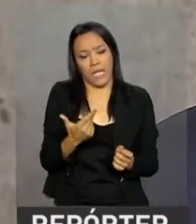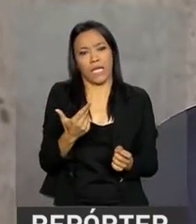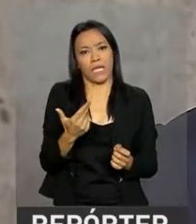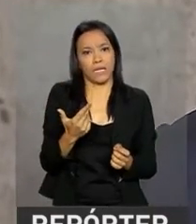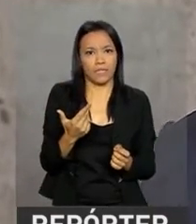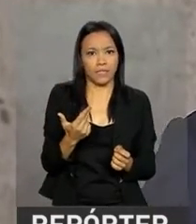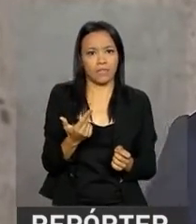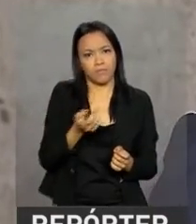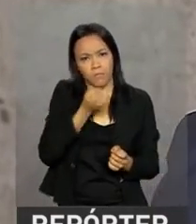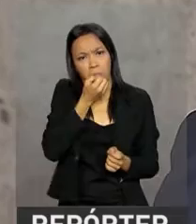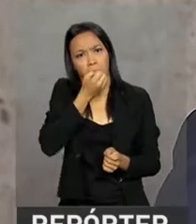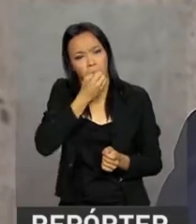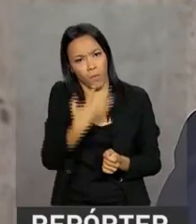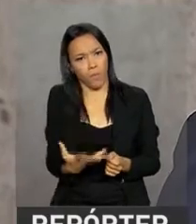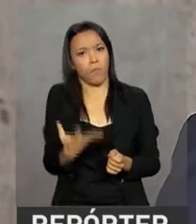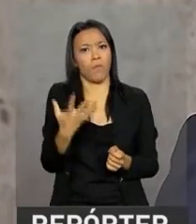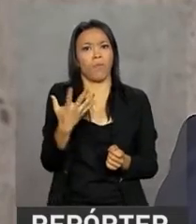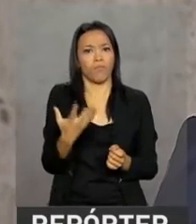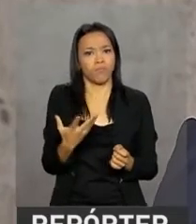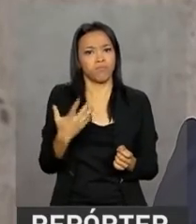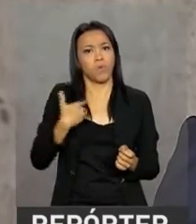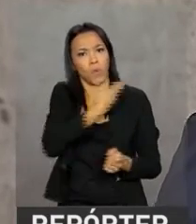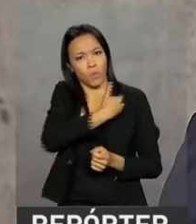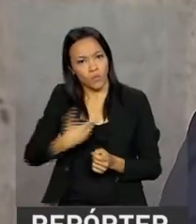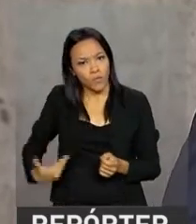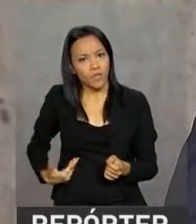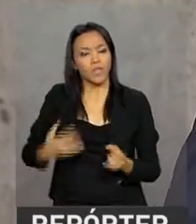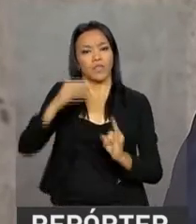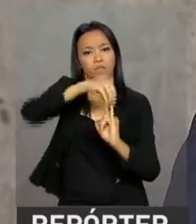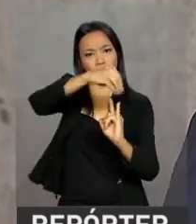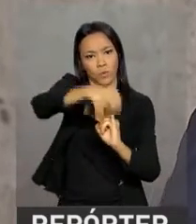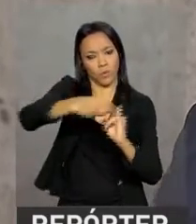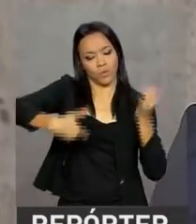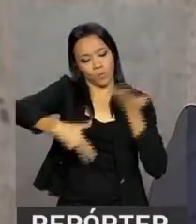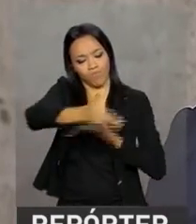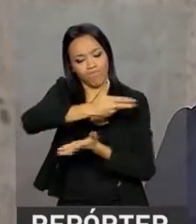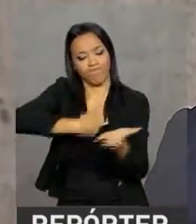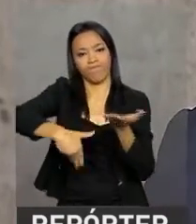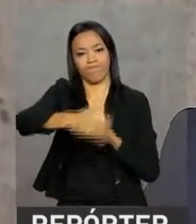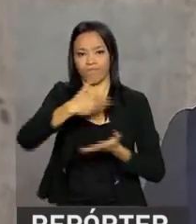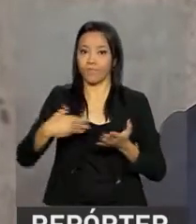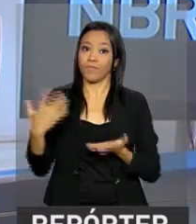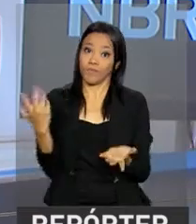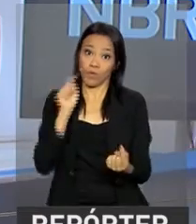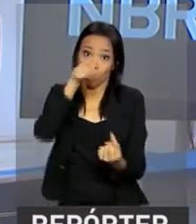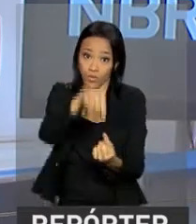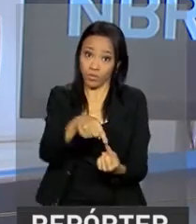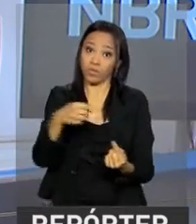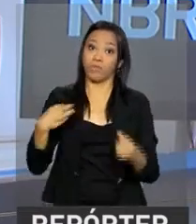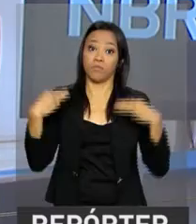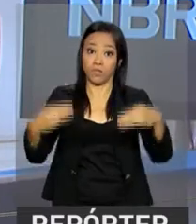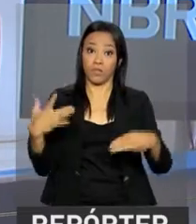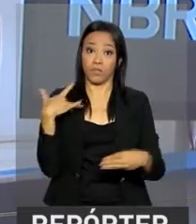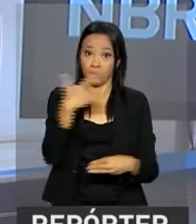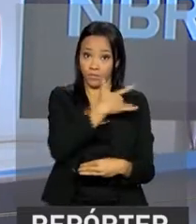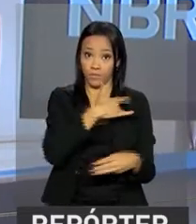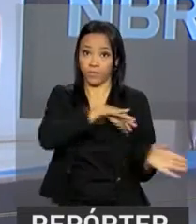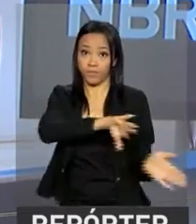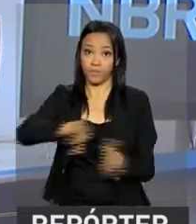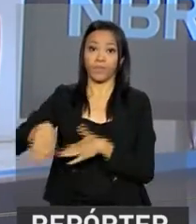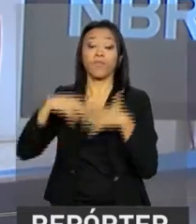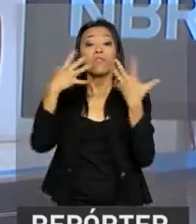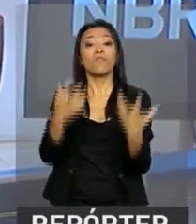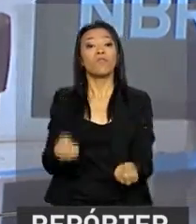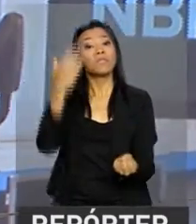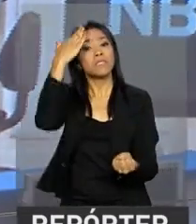bom entendimento para o governo, para a Fiocruz e para os objetivos do Ministério da Saúde. Vamos agora saber as